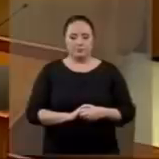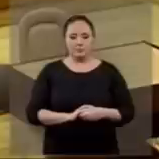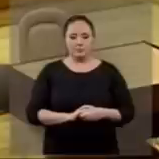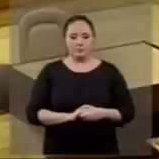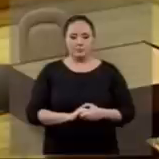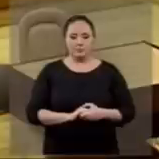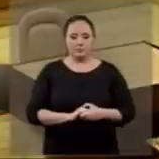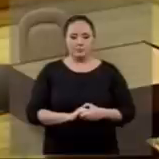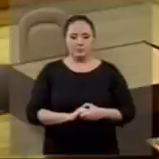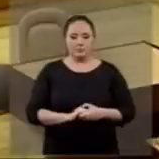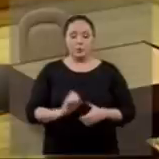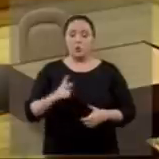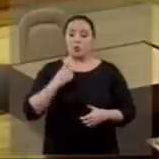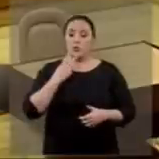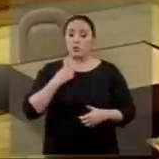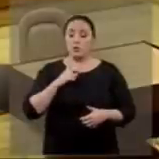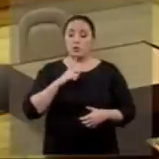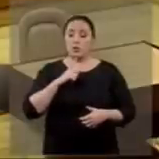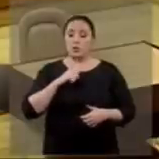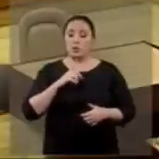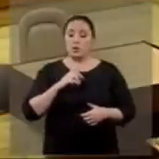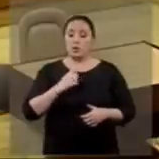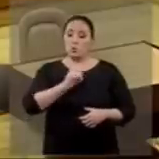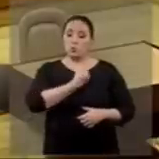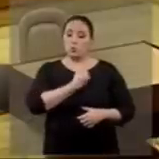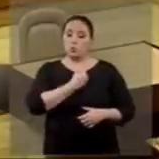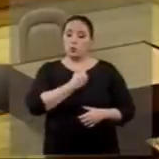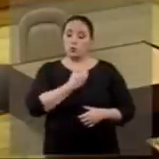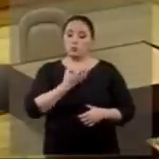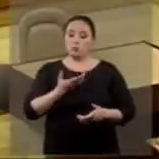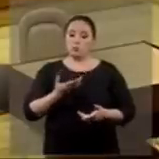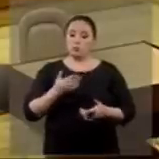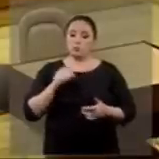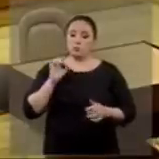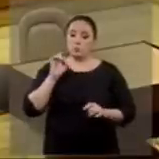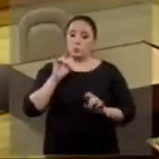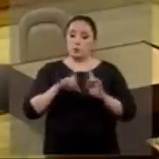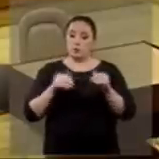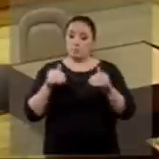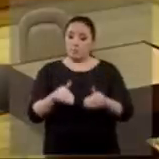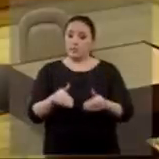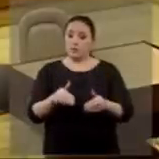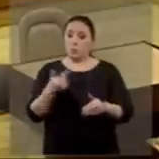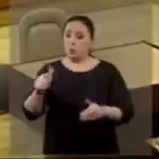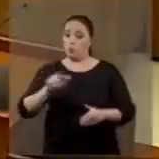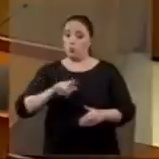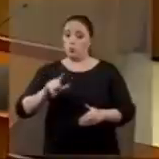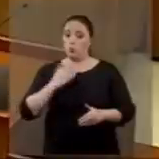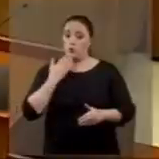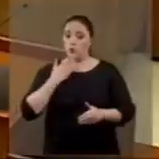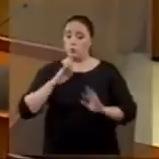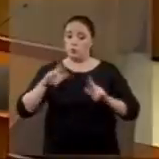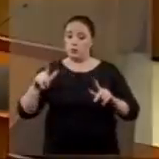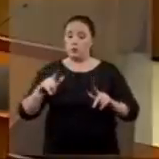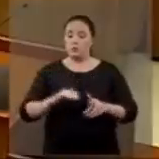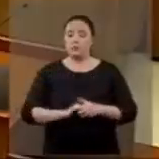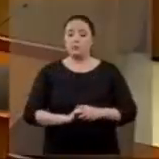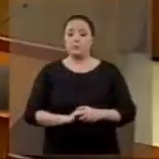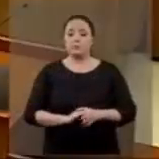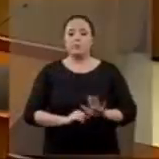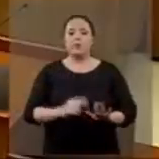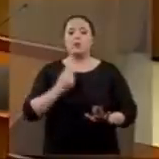classificados num código X, porque os outros, a outros parece... Não, não. São os